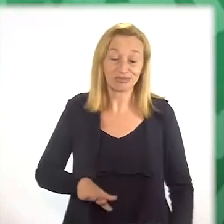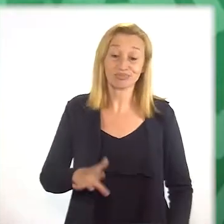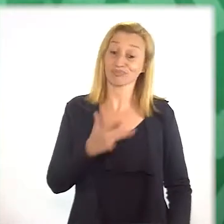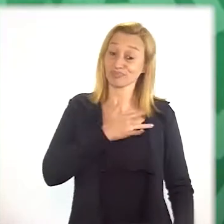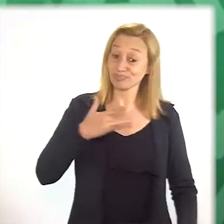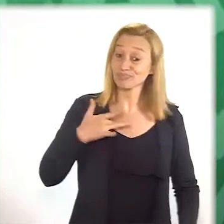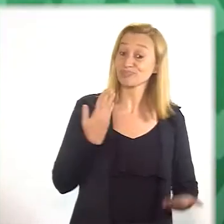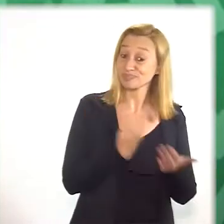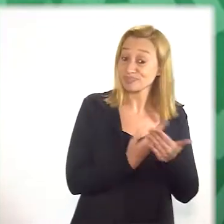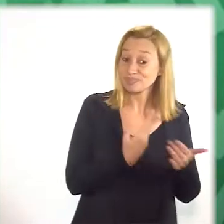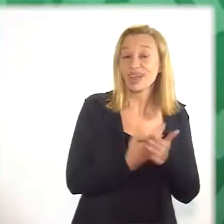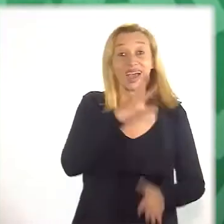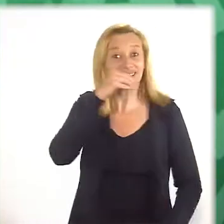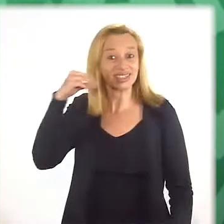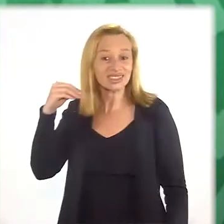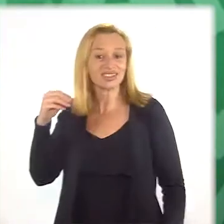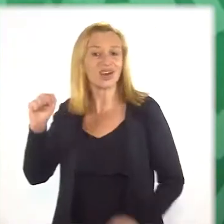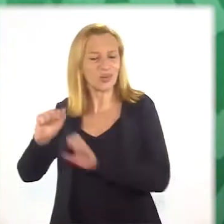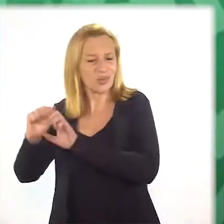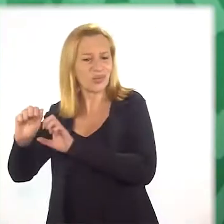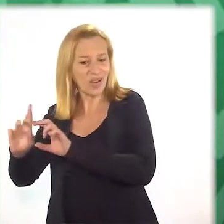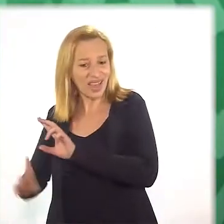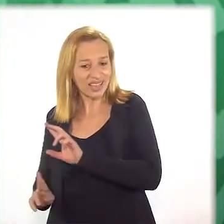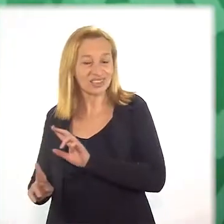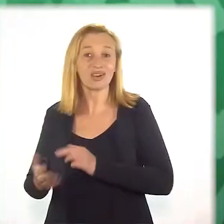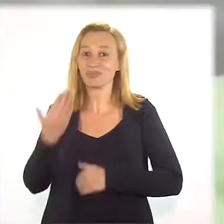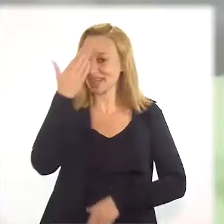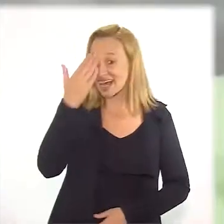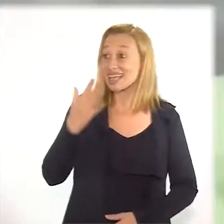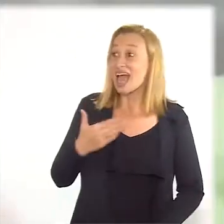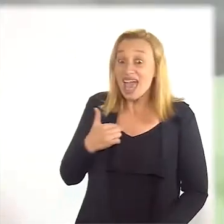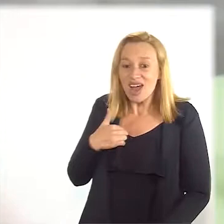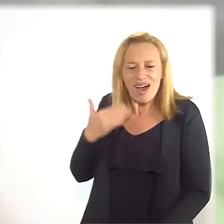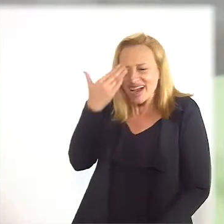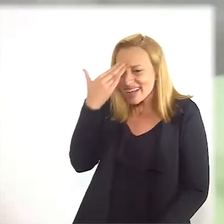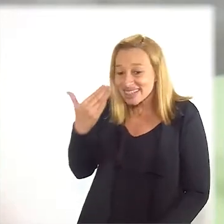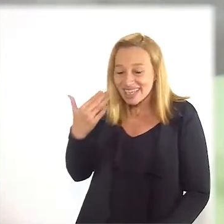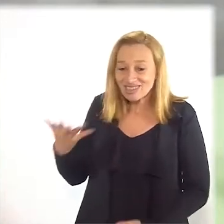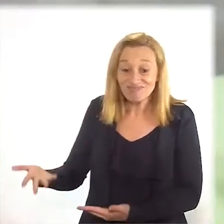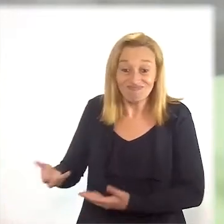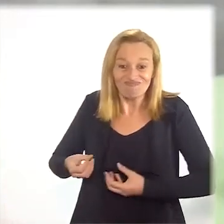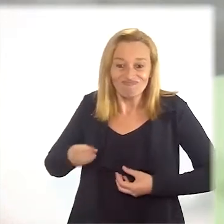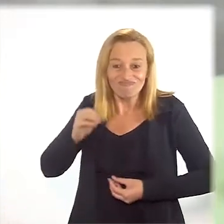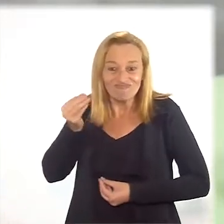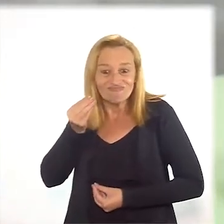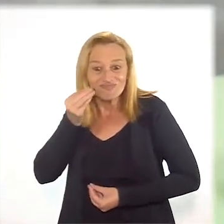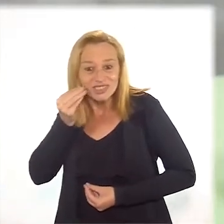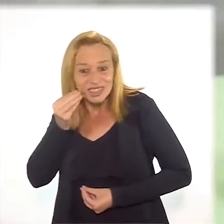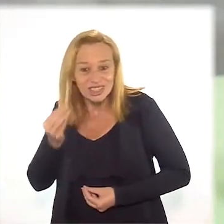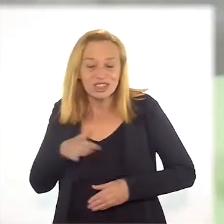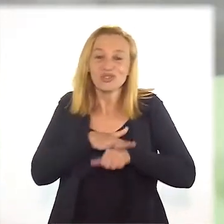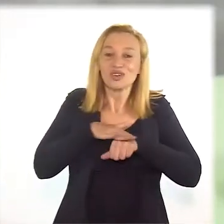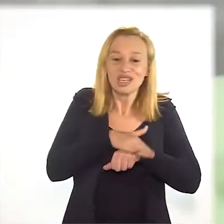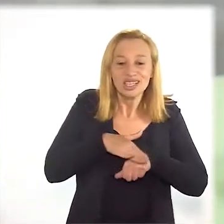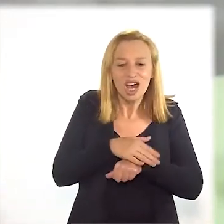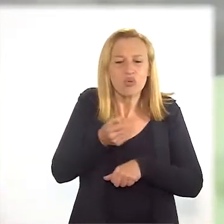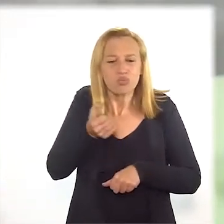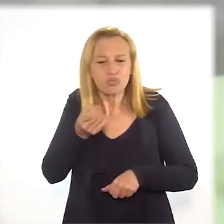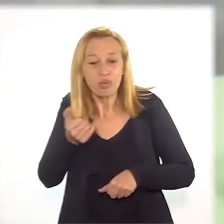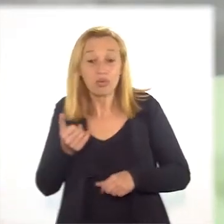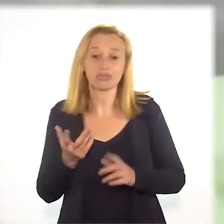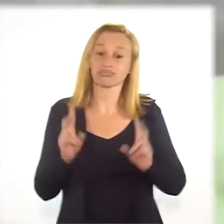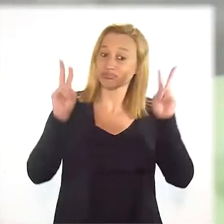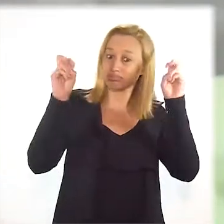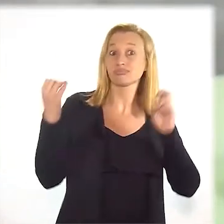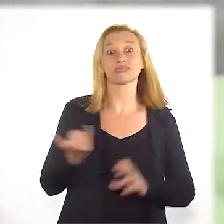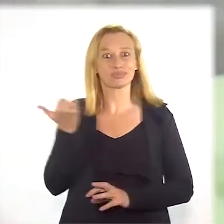da Saúde do Adolescente da UERJ. Doutora Cláudia, obrigada. Eu que agradeço a oportunidade para a gente conversar um pouco sobre esse assunto tão